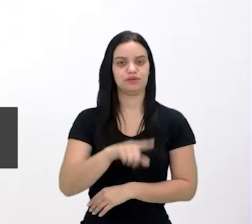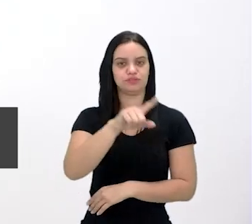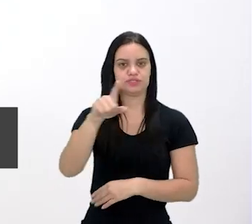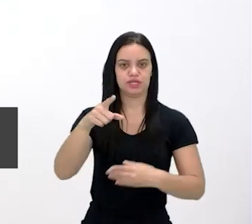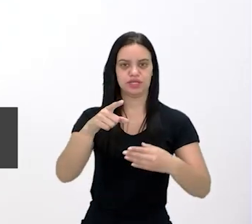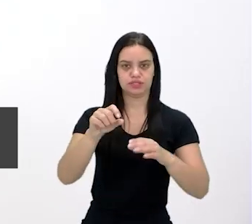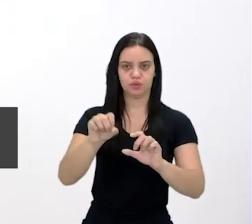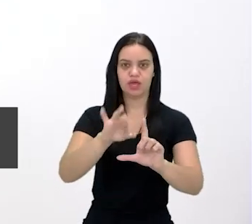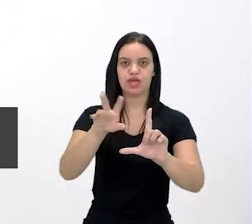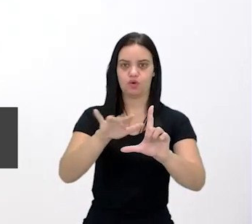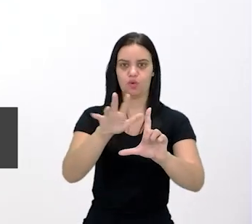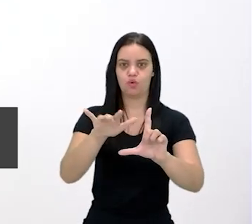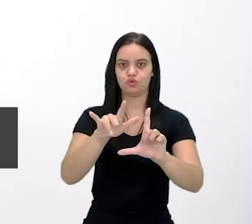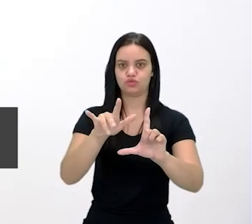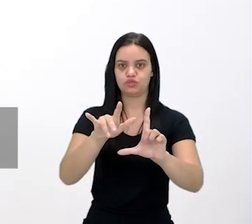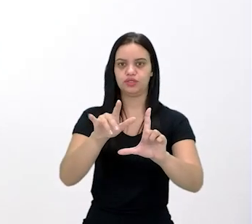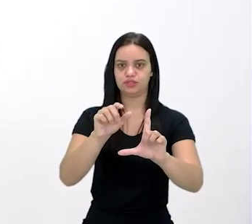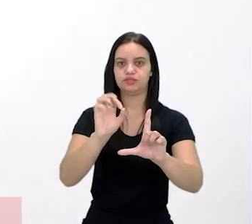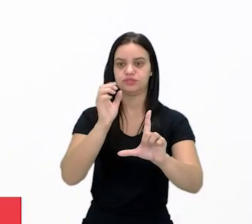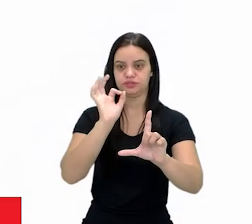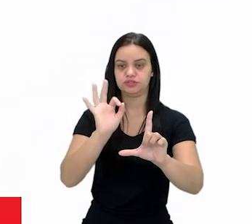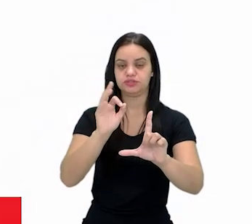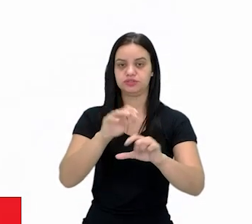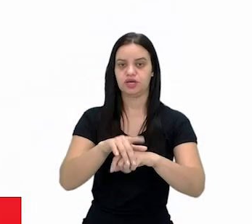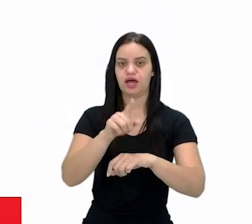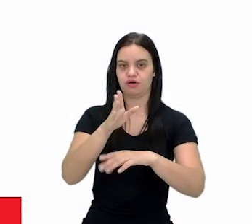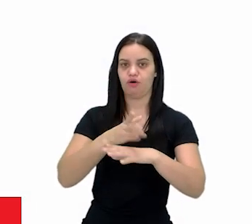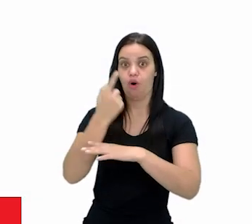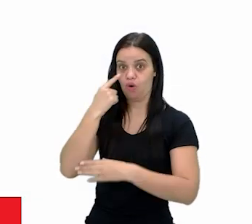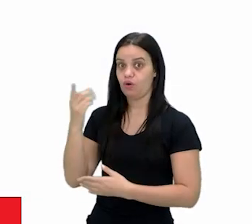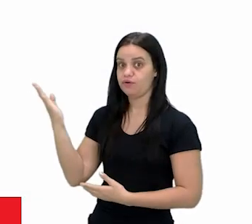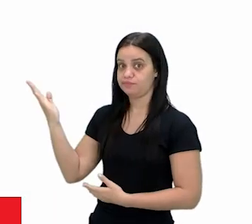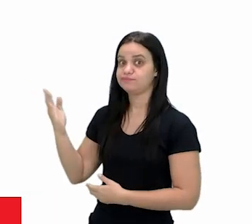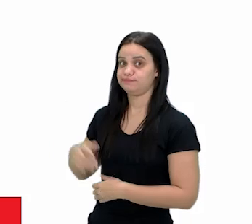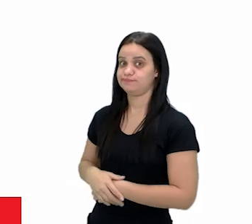coloquem o QR Code, tá? Então, vocês podem se inscrever